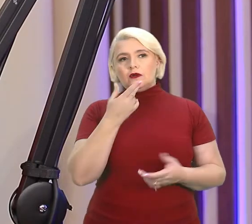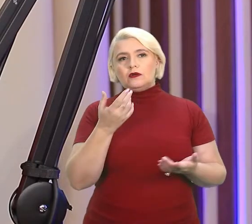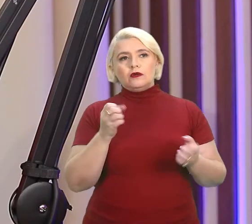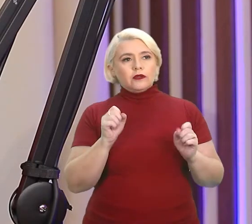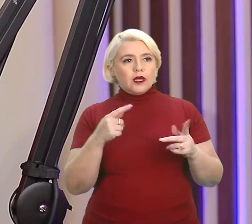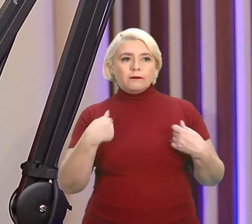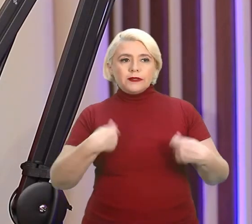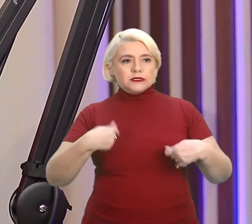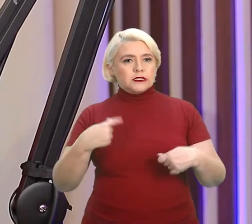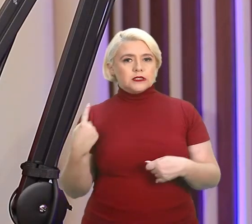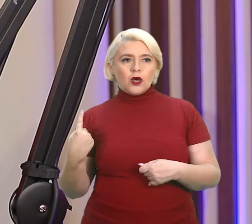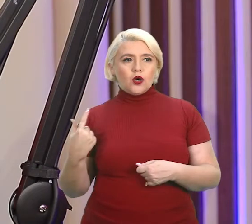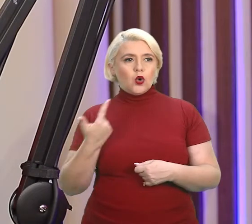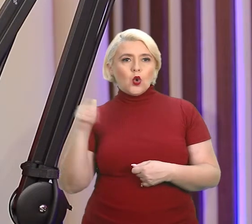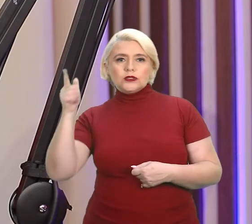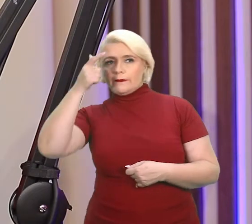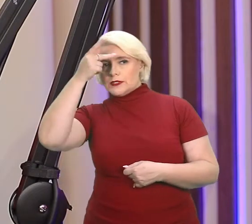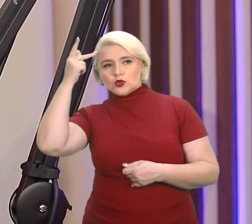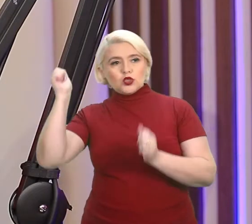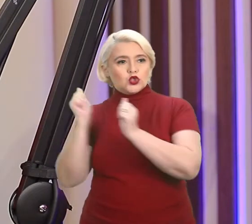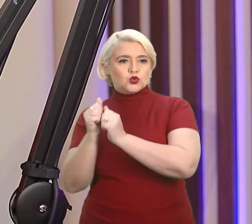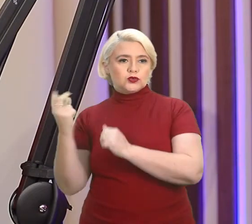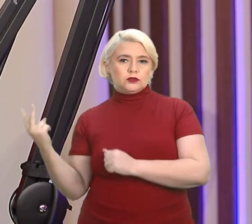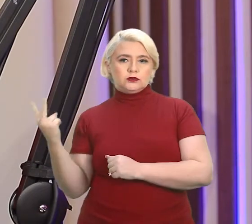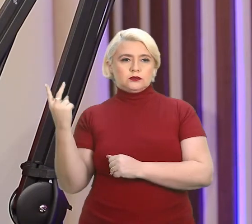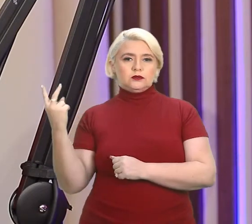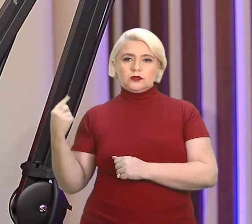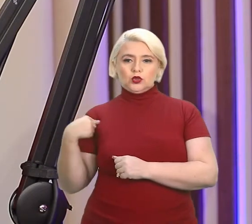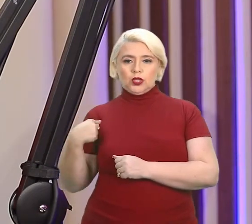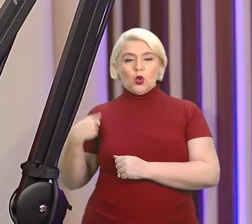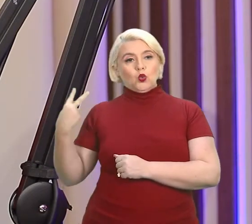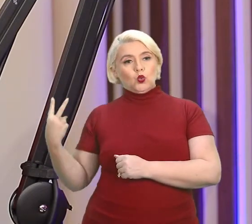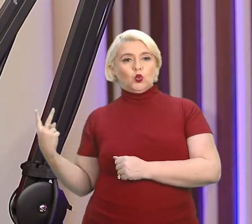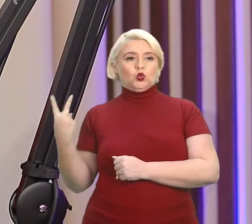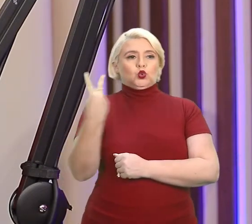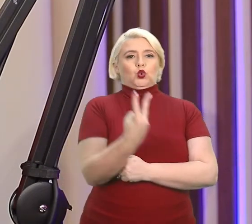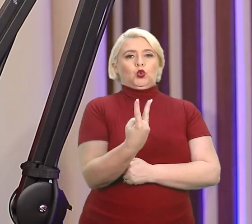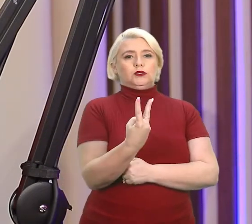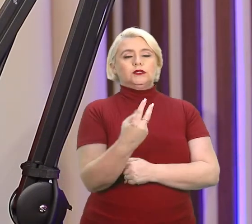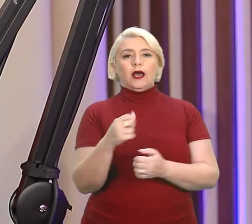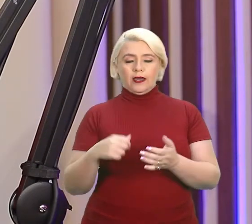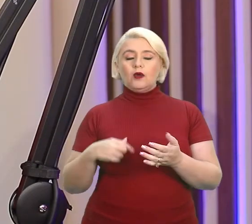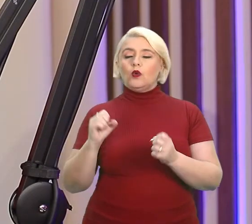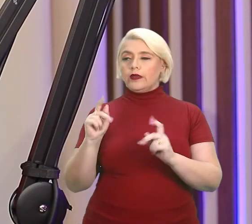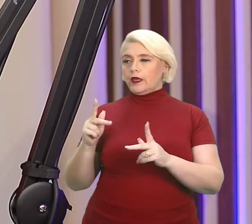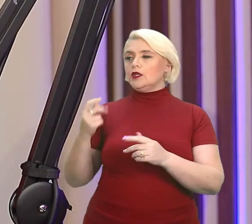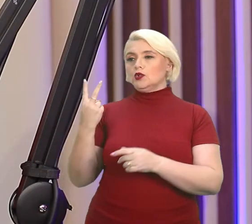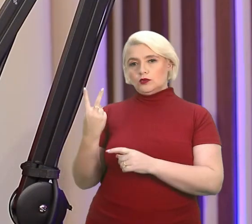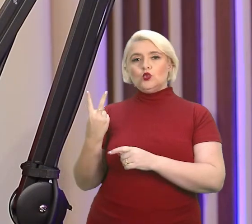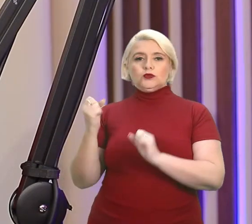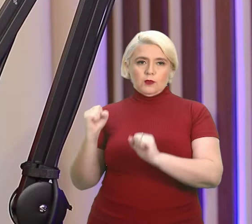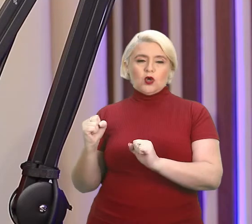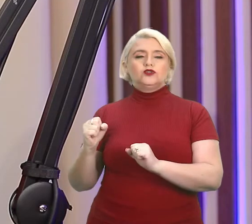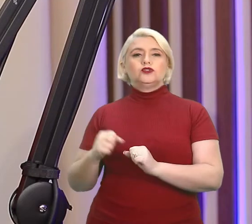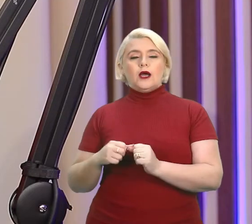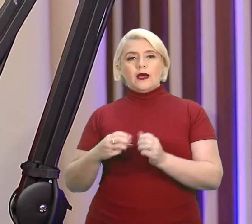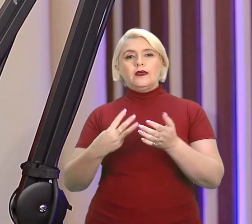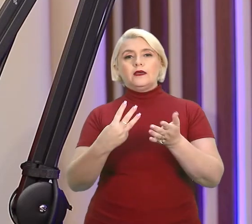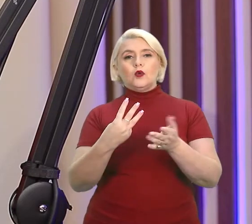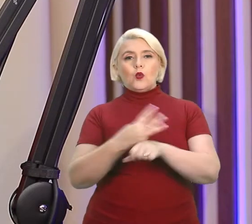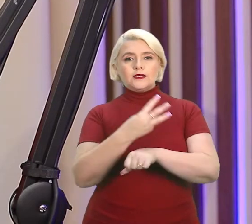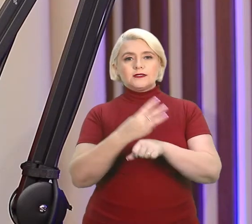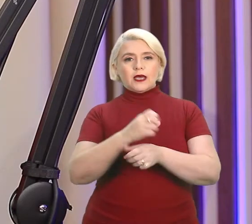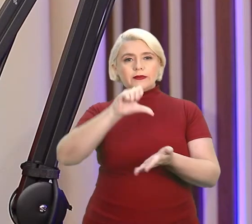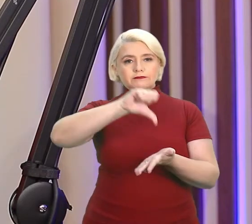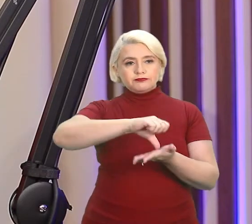tá, mas então eu preciso pelo menos de mais uma pessoa. Então tá, então você chama uma pessoa, e aí mandou a localização no meu WhatsApp